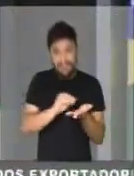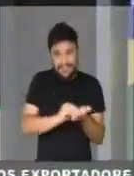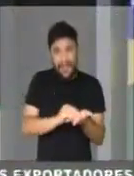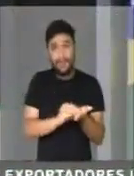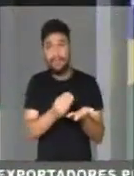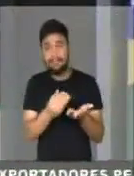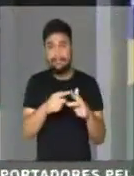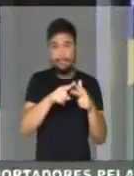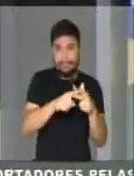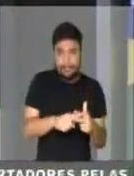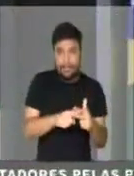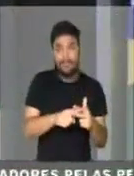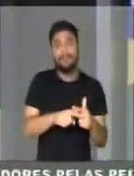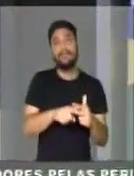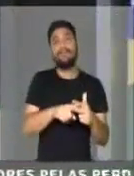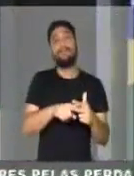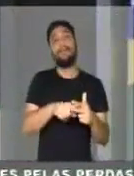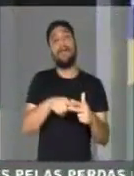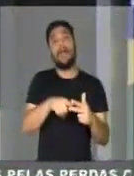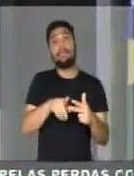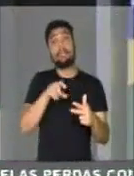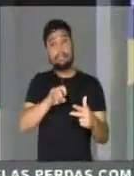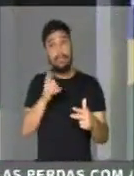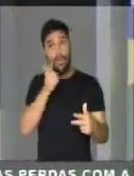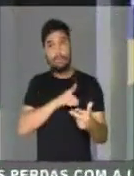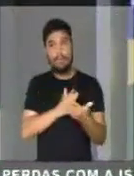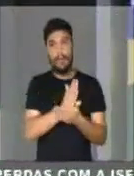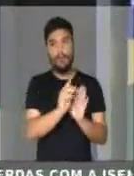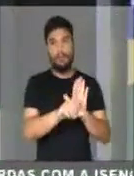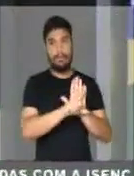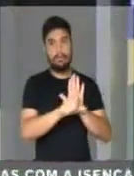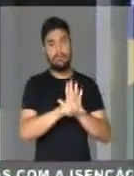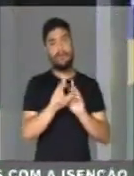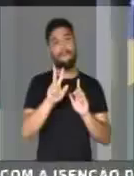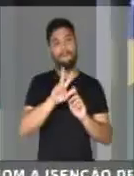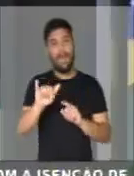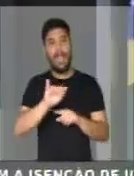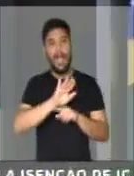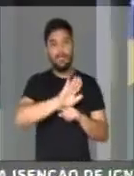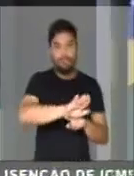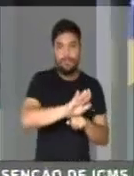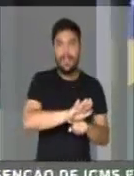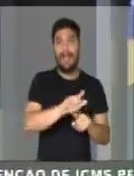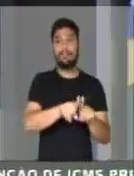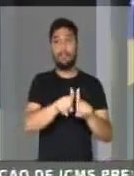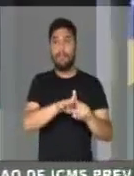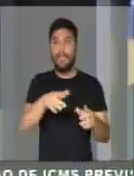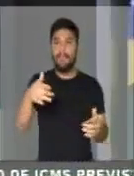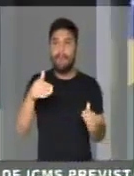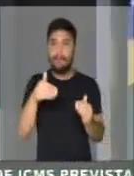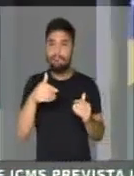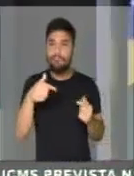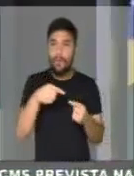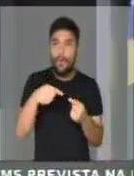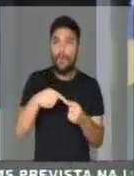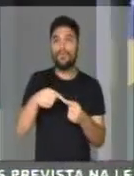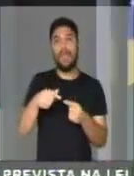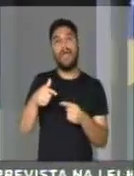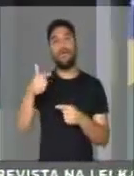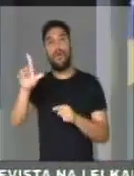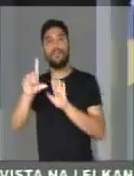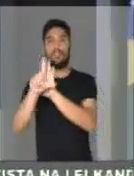deficiências faz necessária para o alinhamento do país às diretivas de cooperação internacional